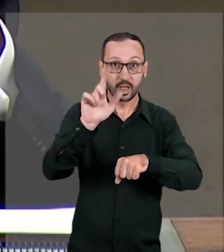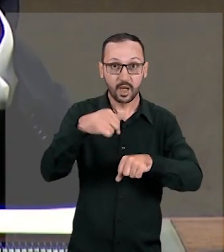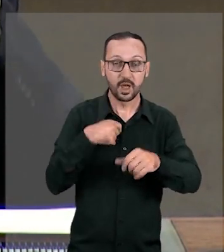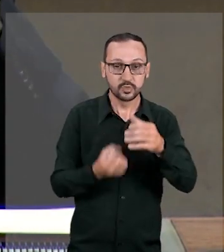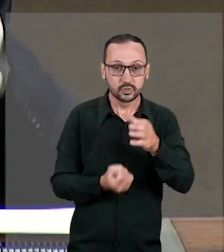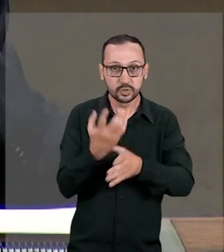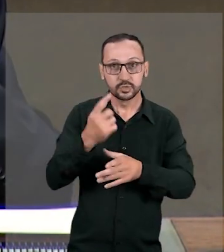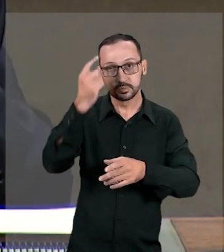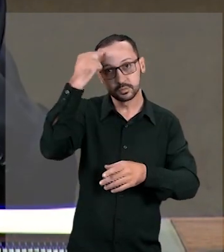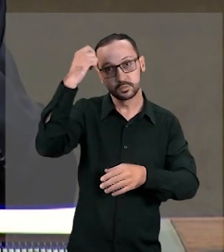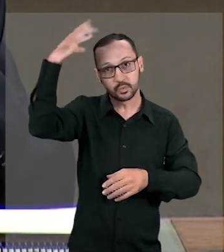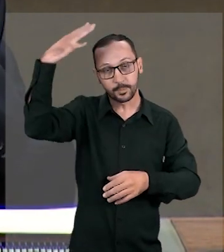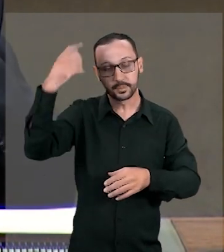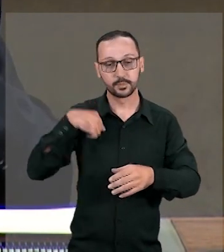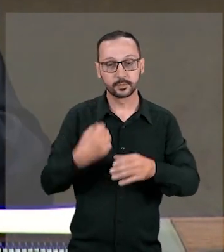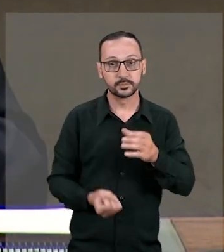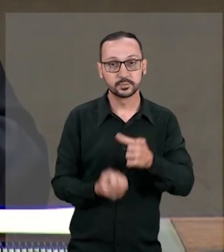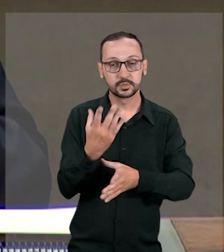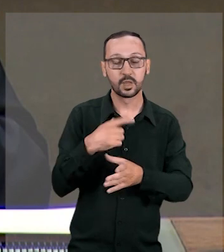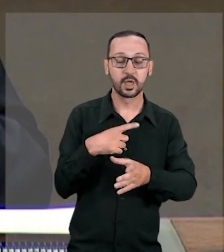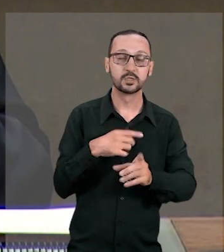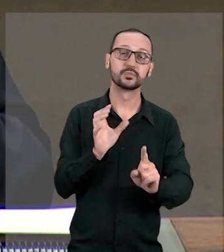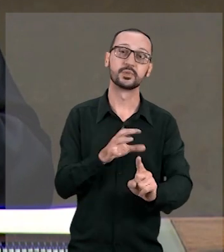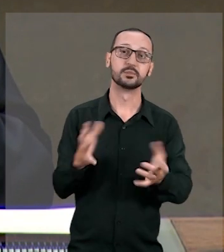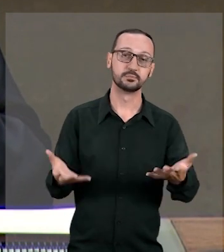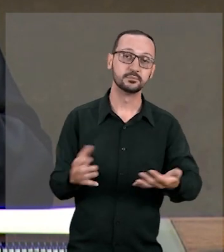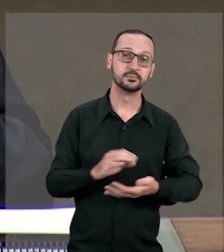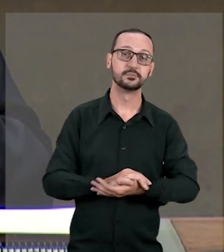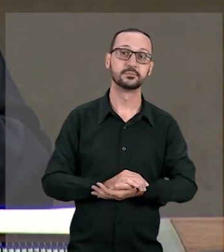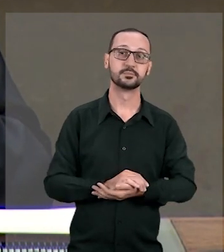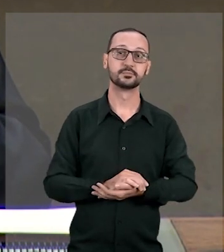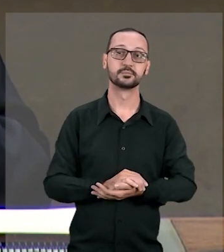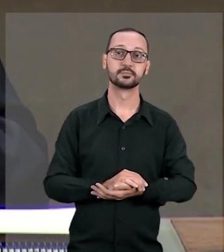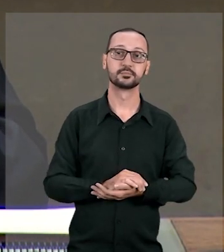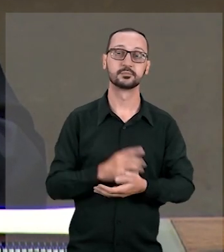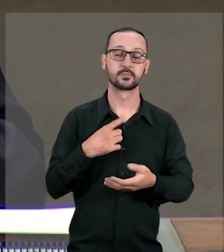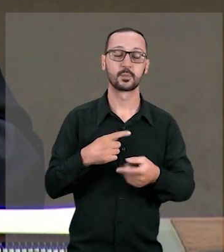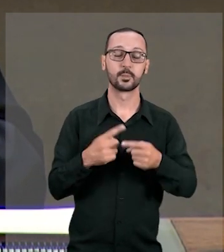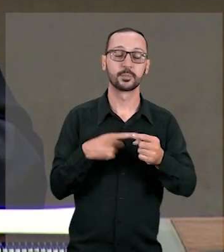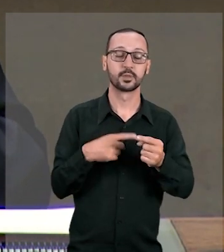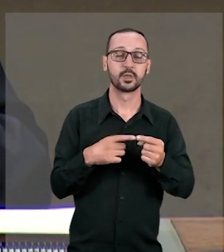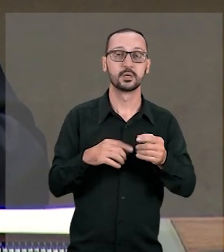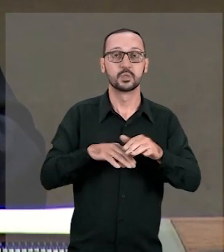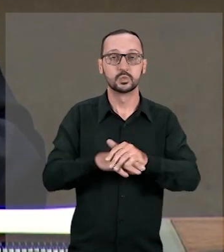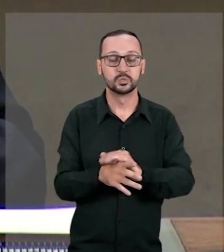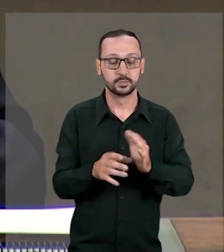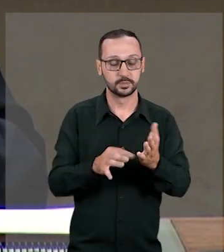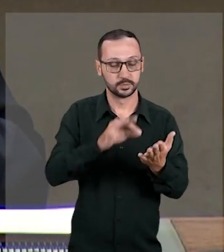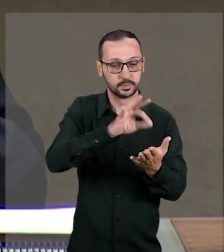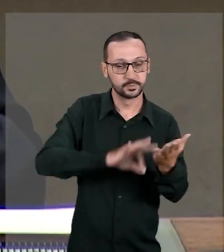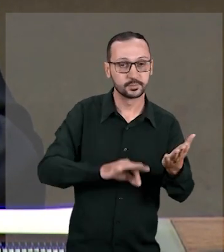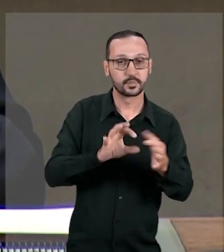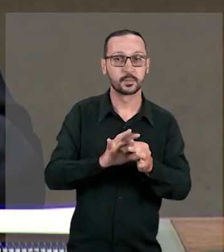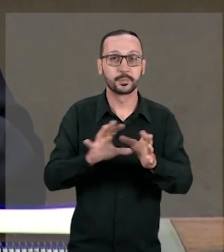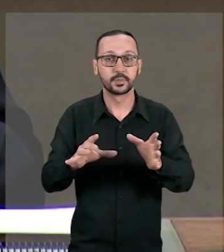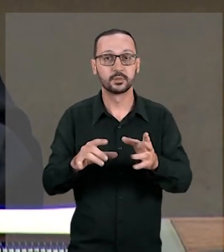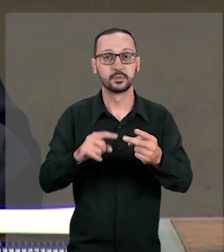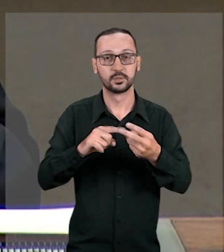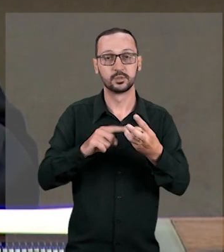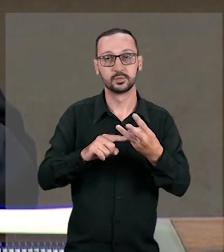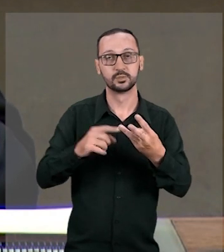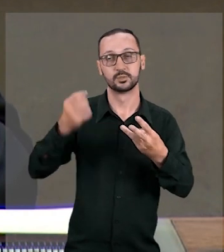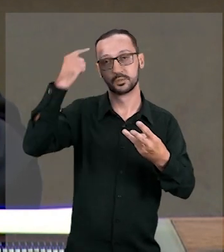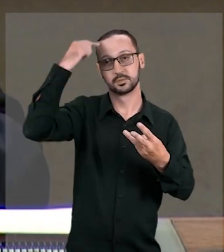iluminismo. Constituições são produtos do contratualismo, do liberalismo e do